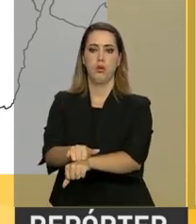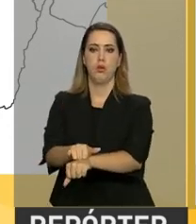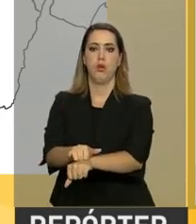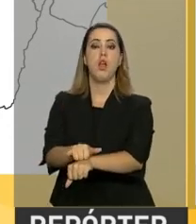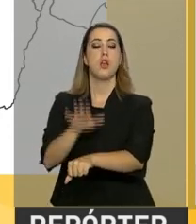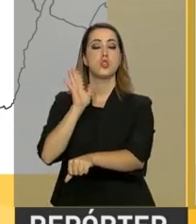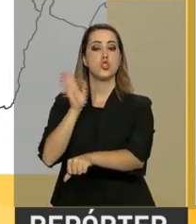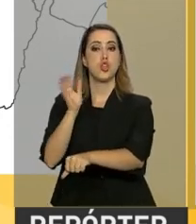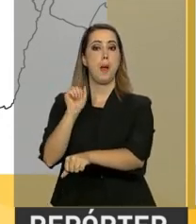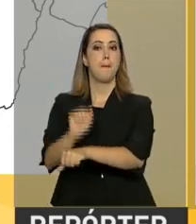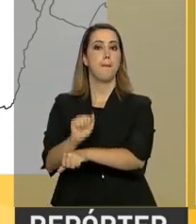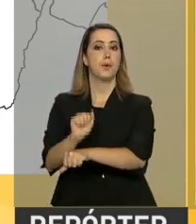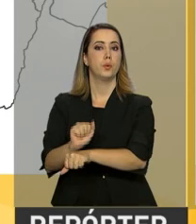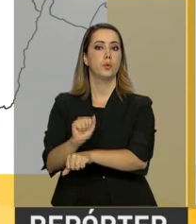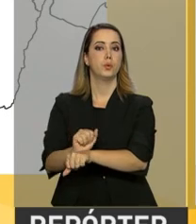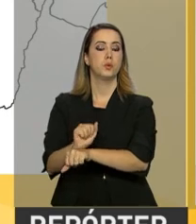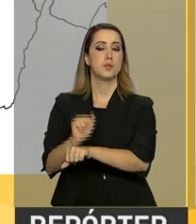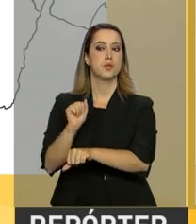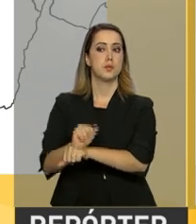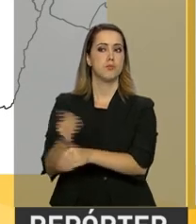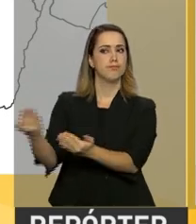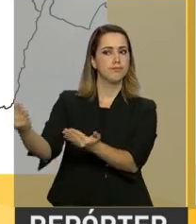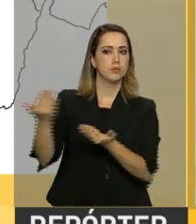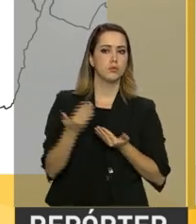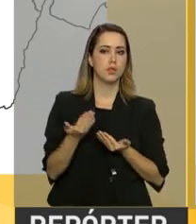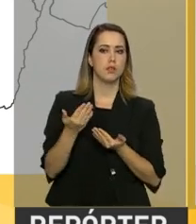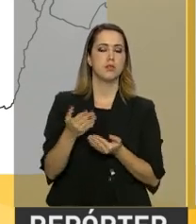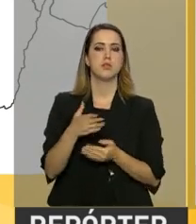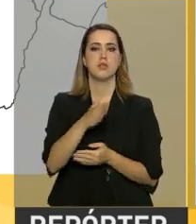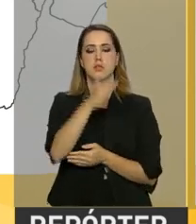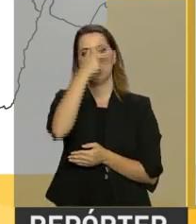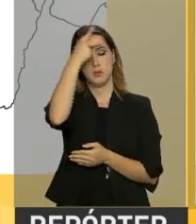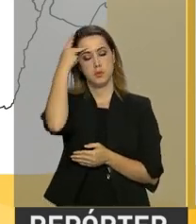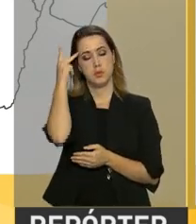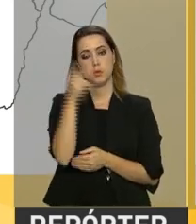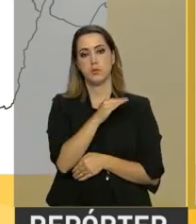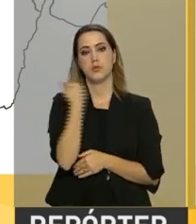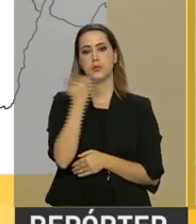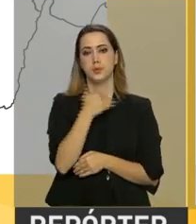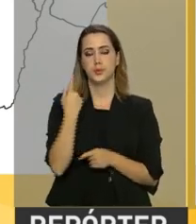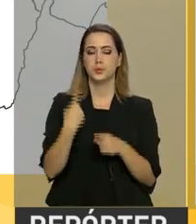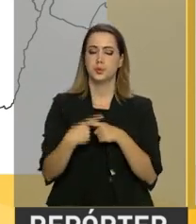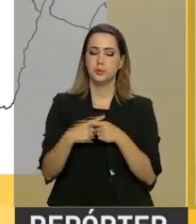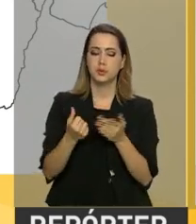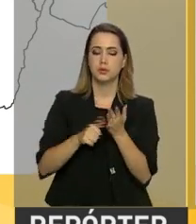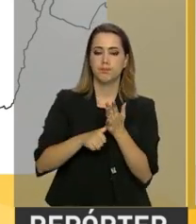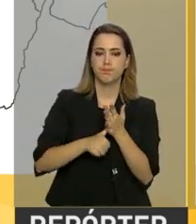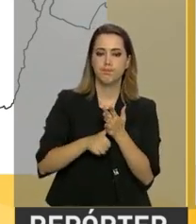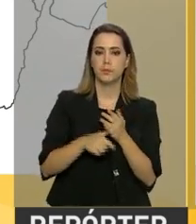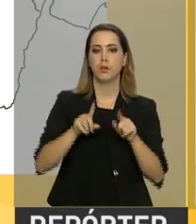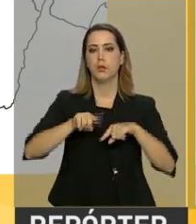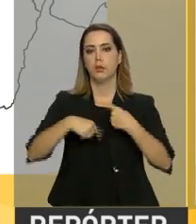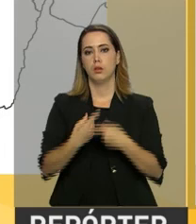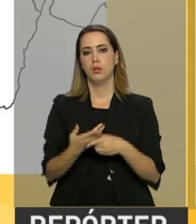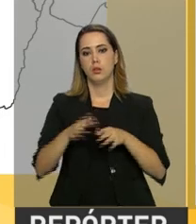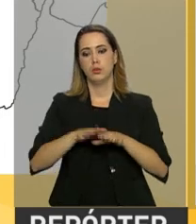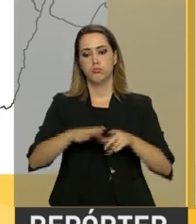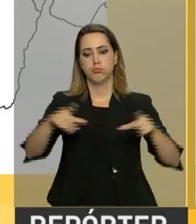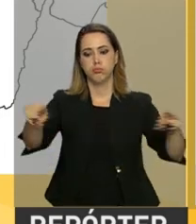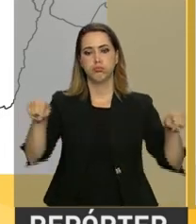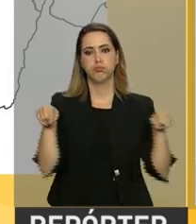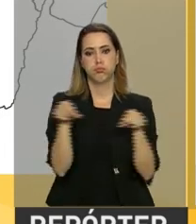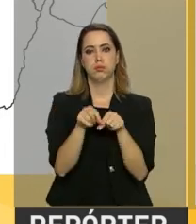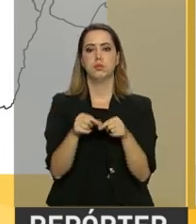pronto para trazer os corpos, o que deve demorar um pouco por causa da liberação, identificação, lacração em urnas dos corpos,